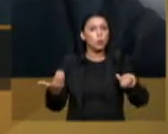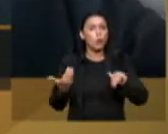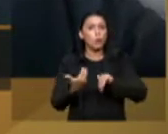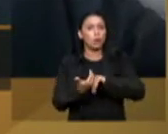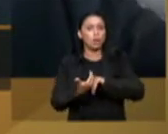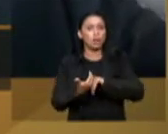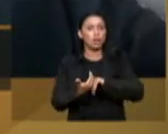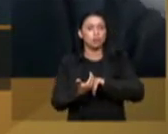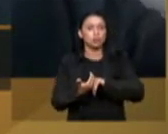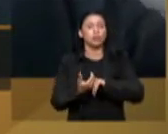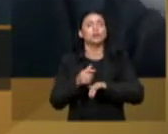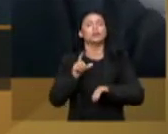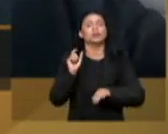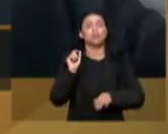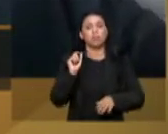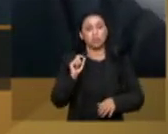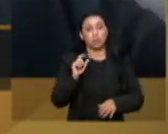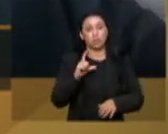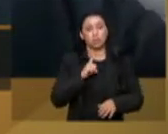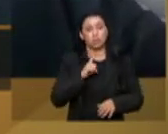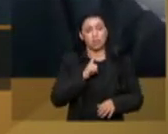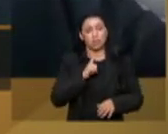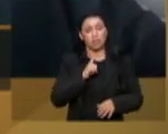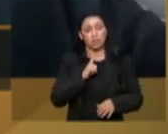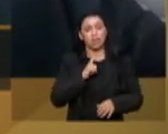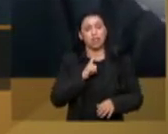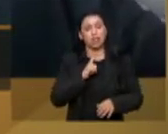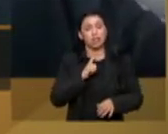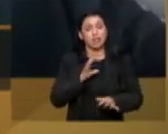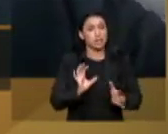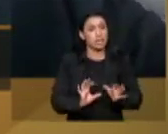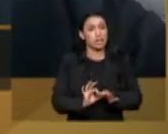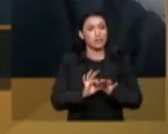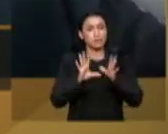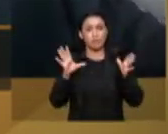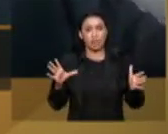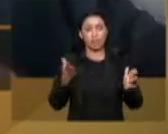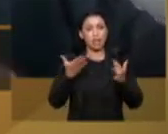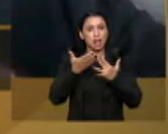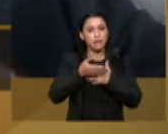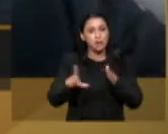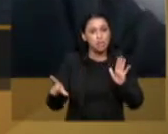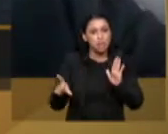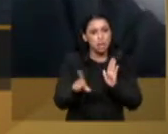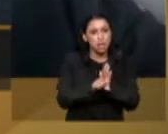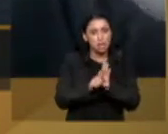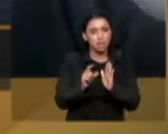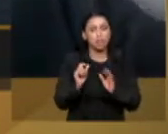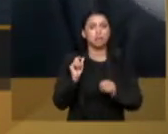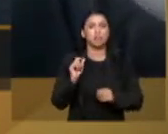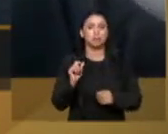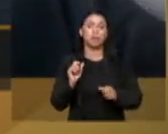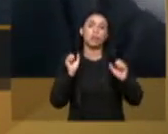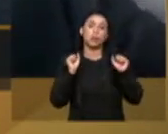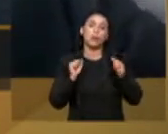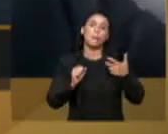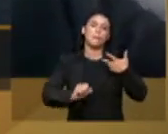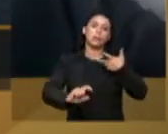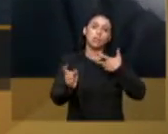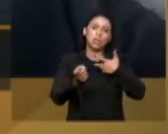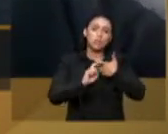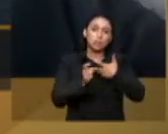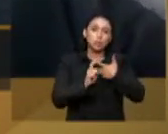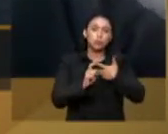Nacional eleito concede por via legislativa uma margem para que o Poder